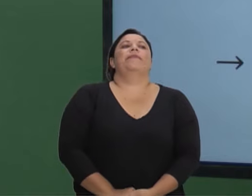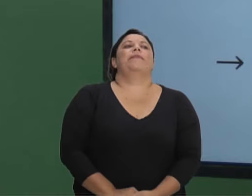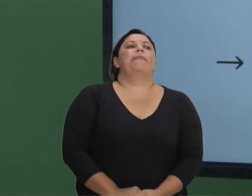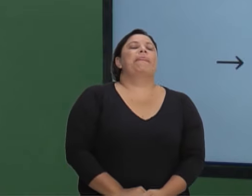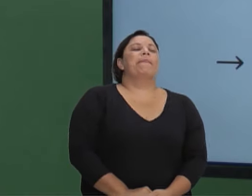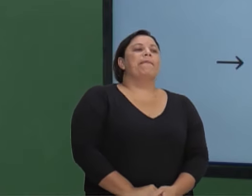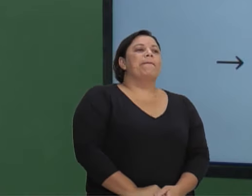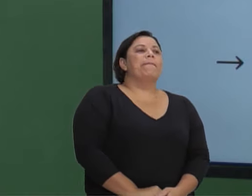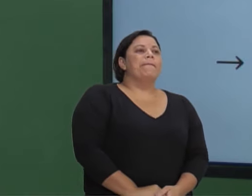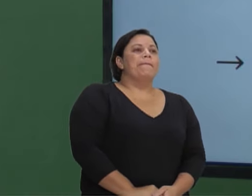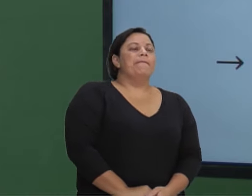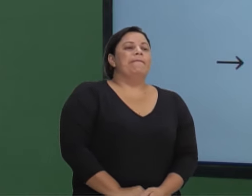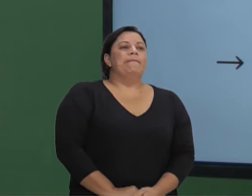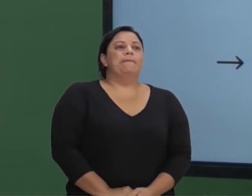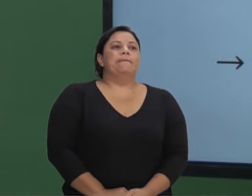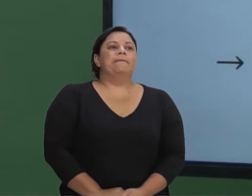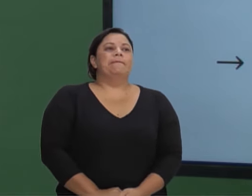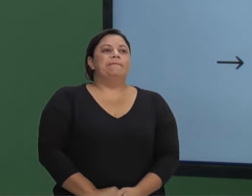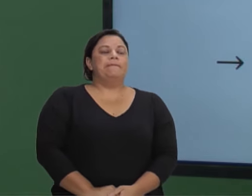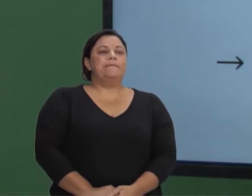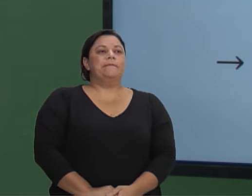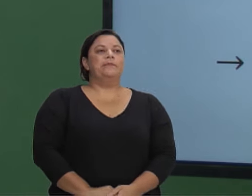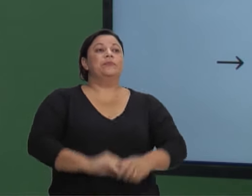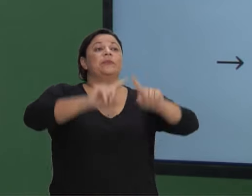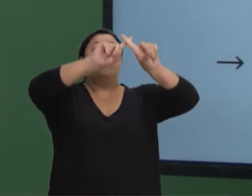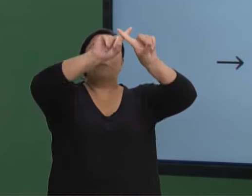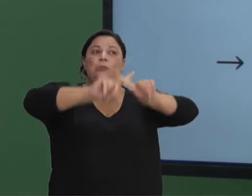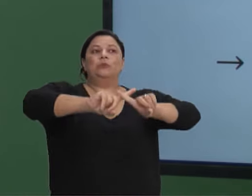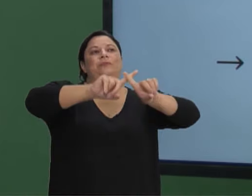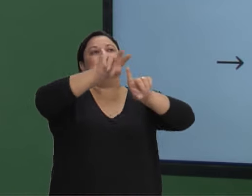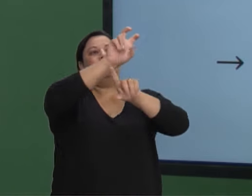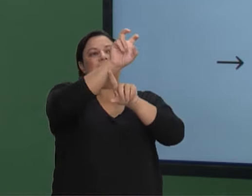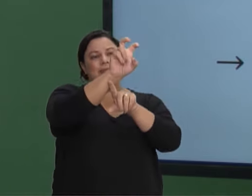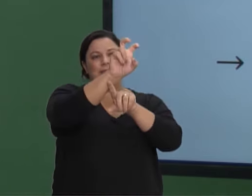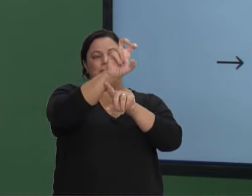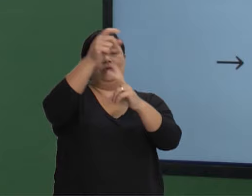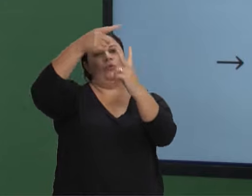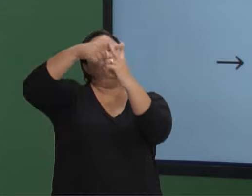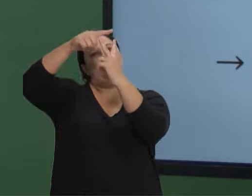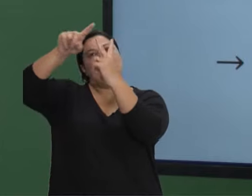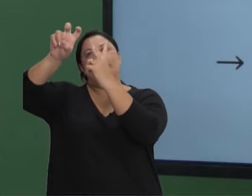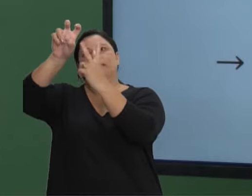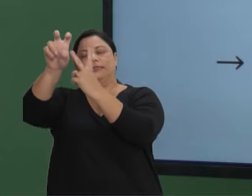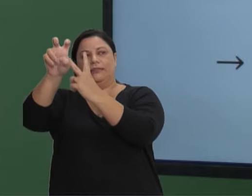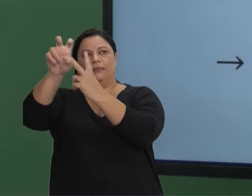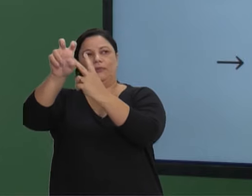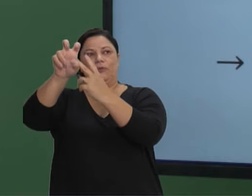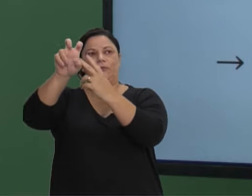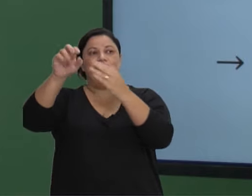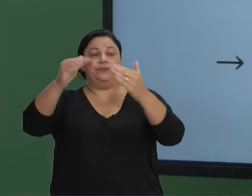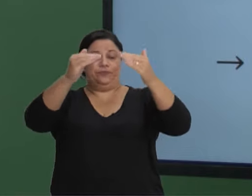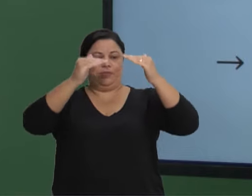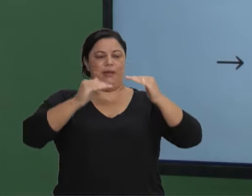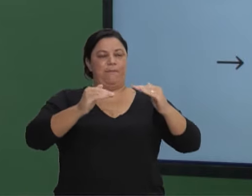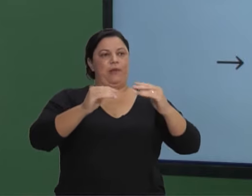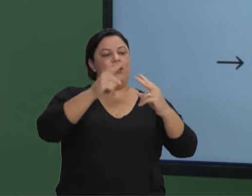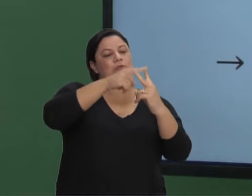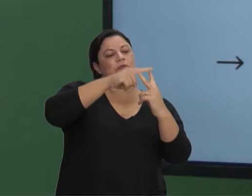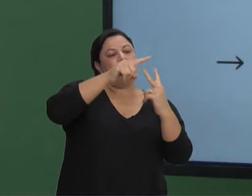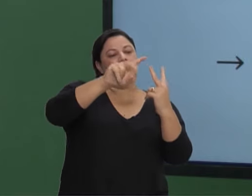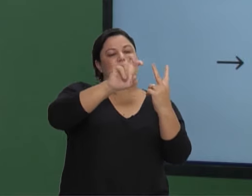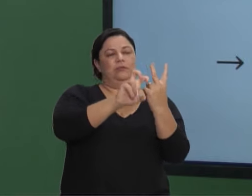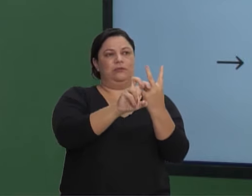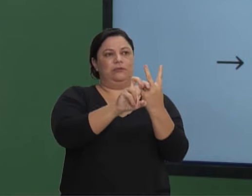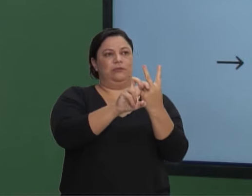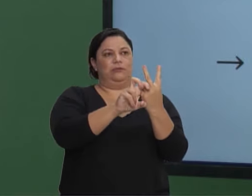Vou multiplicar em cima por raiz de 5 e embaixo por raiz de 5 também.